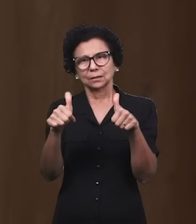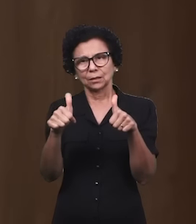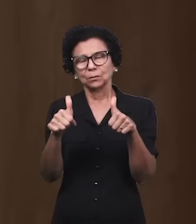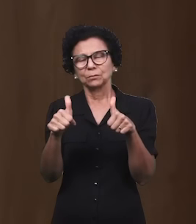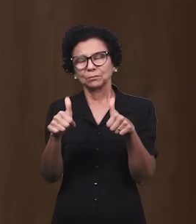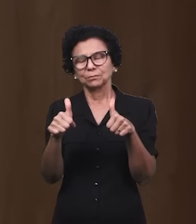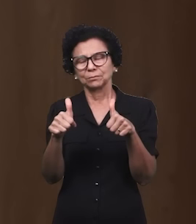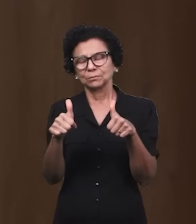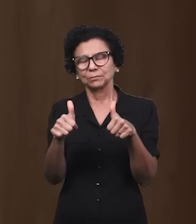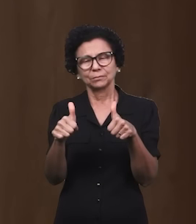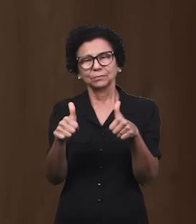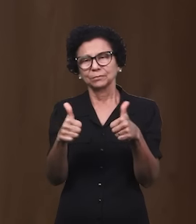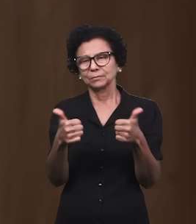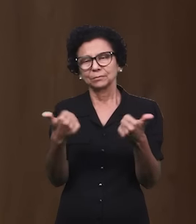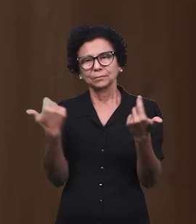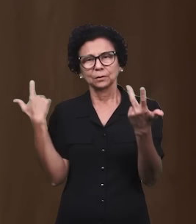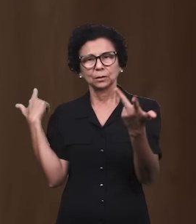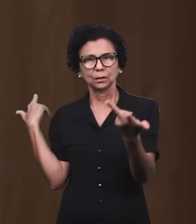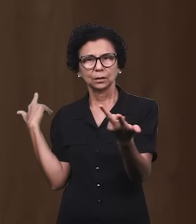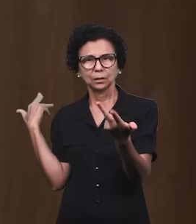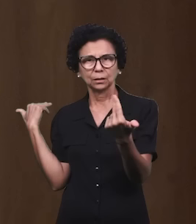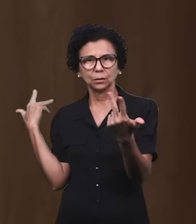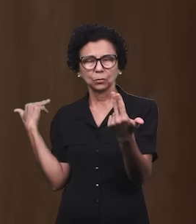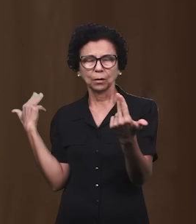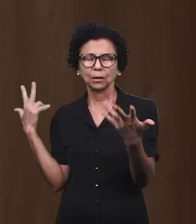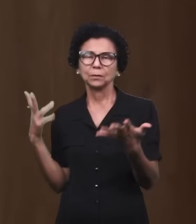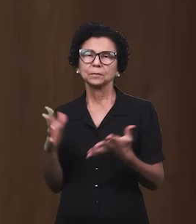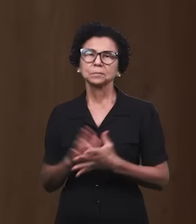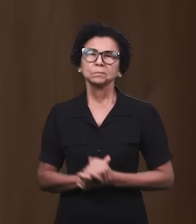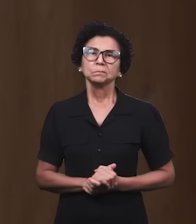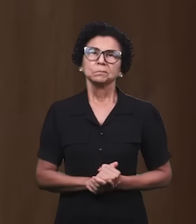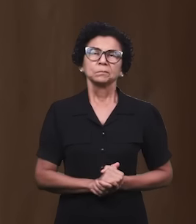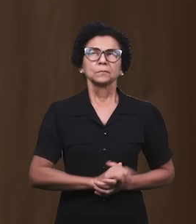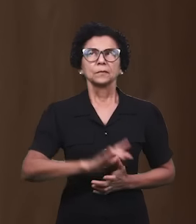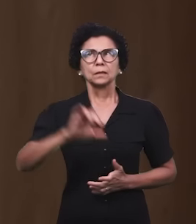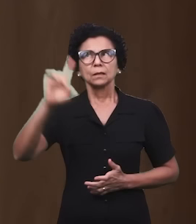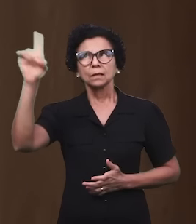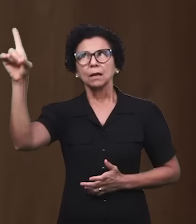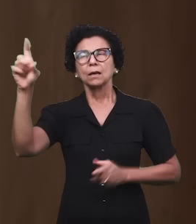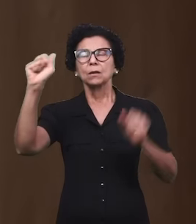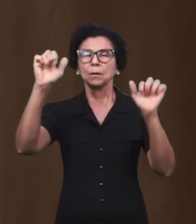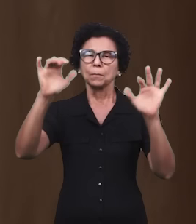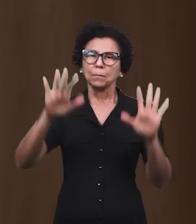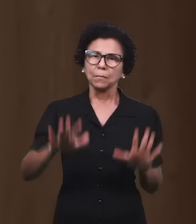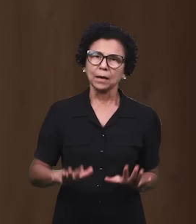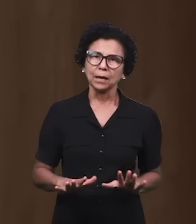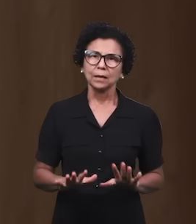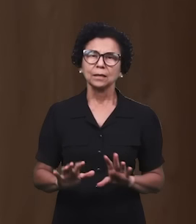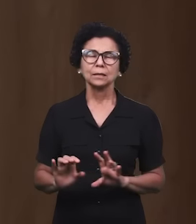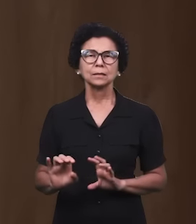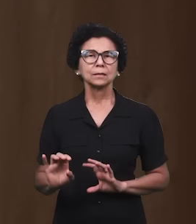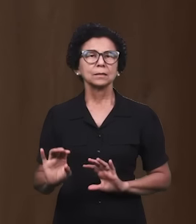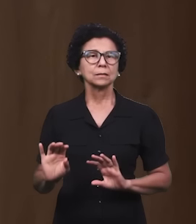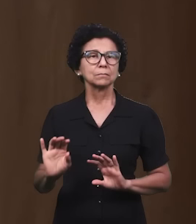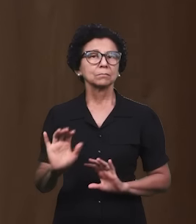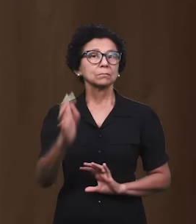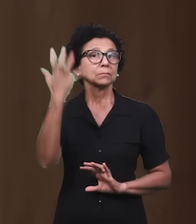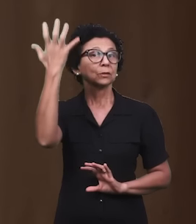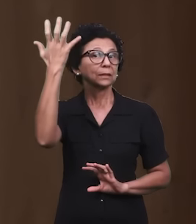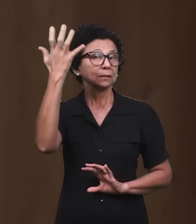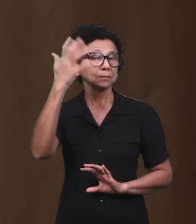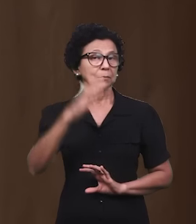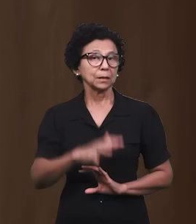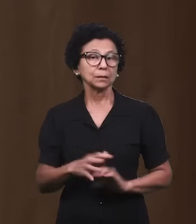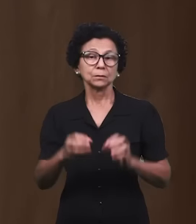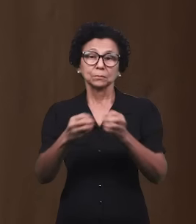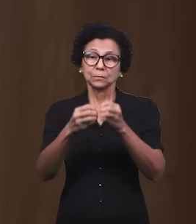bom vinho, né? É o milagre do Senhor, a bênção do Senhor, o sinal do Senhor, ele mantém o